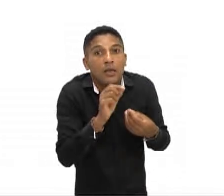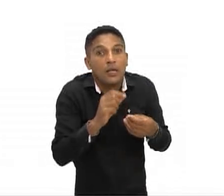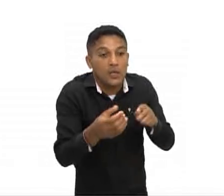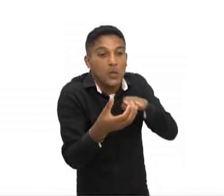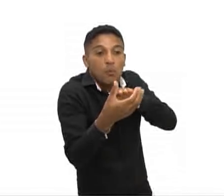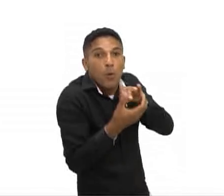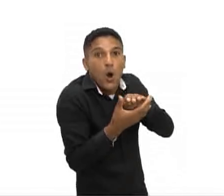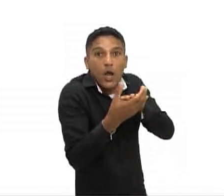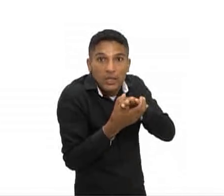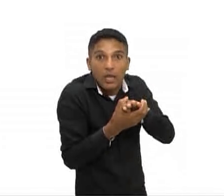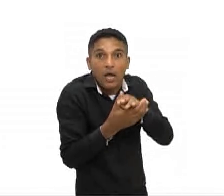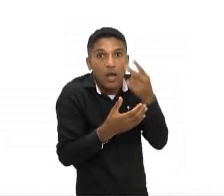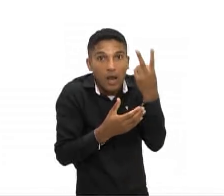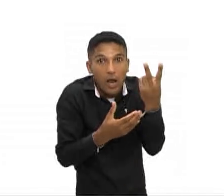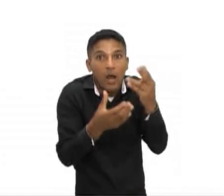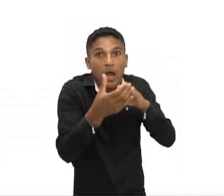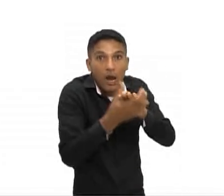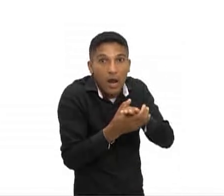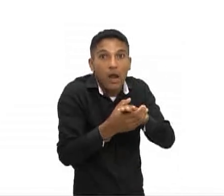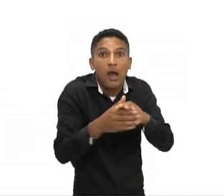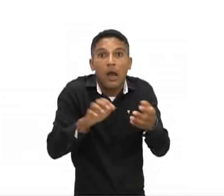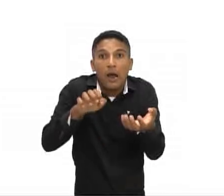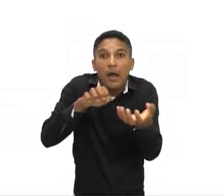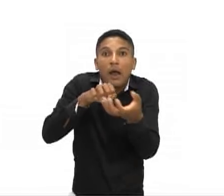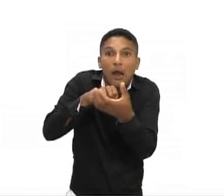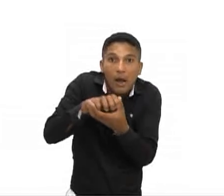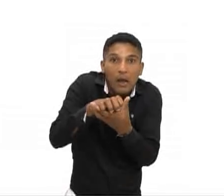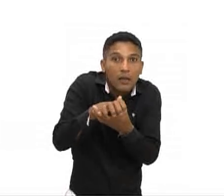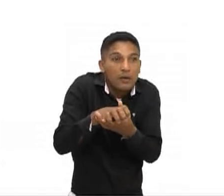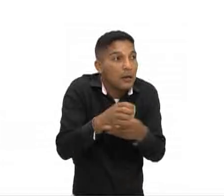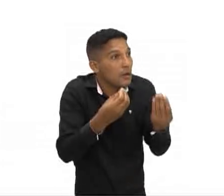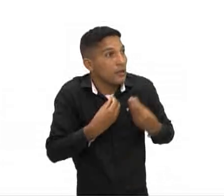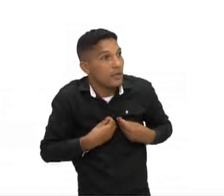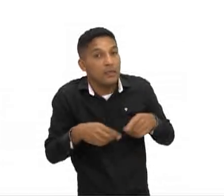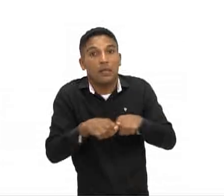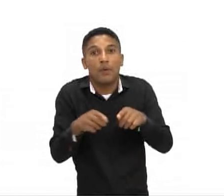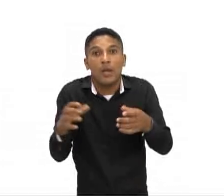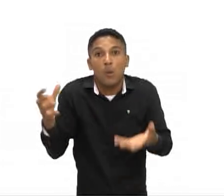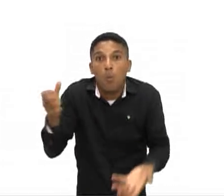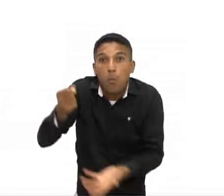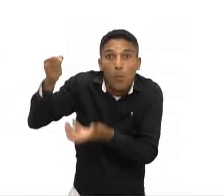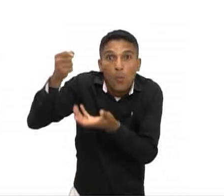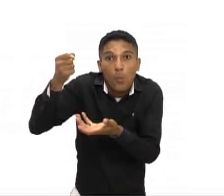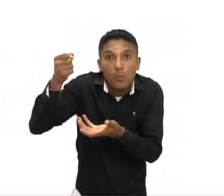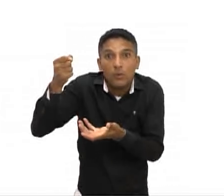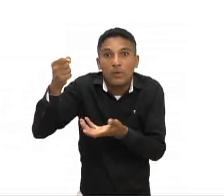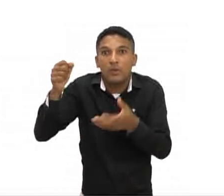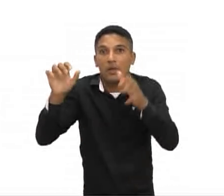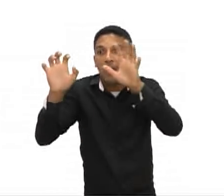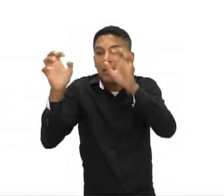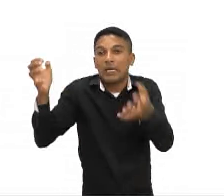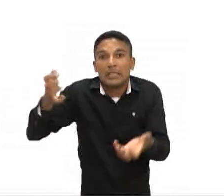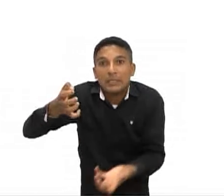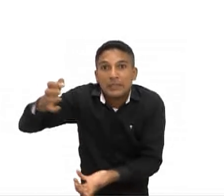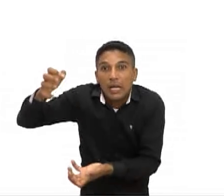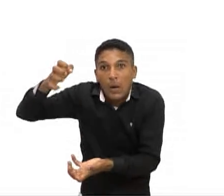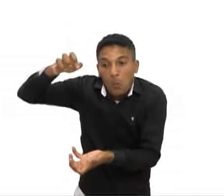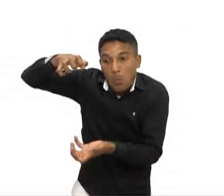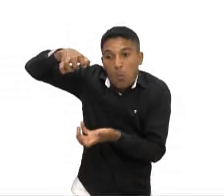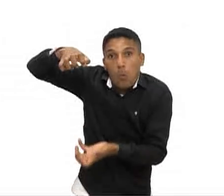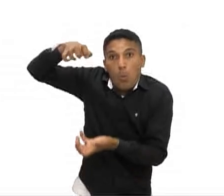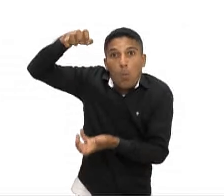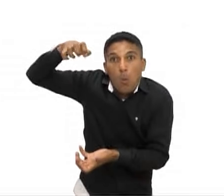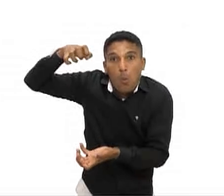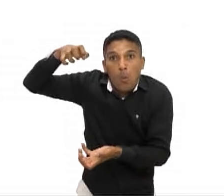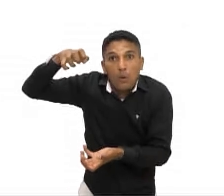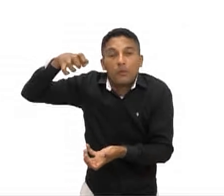resto comigo. O jovem achou que valeria a pena tentar. Afinal, o gato parecia inteligente e